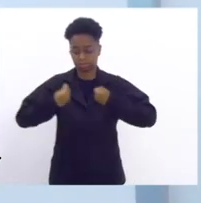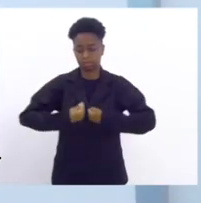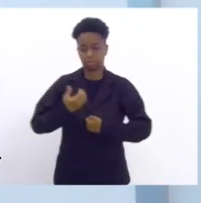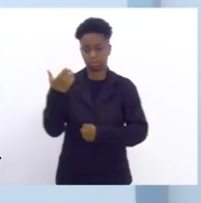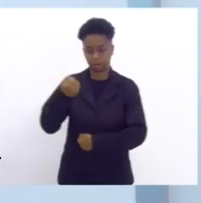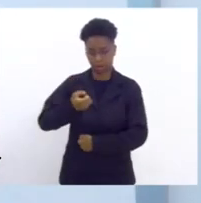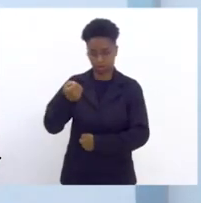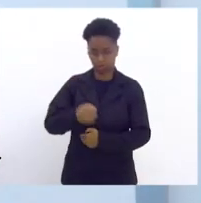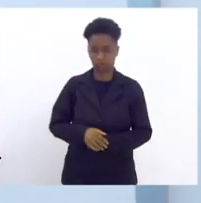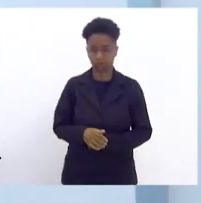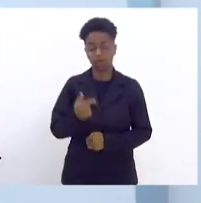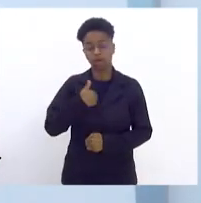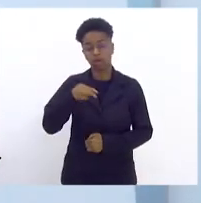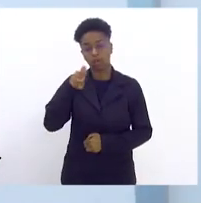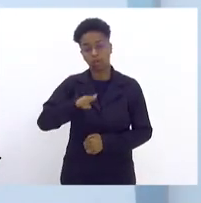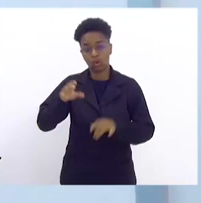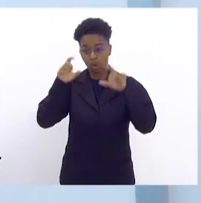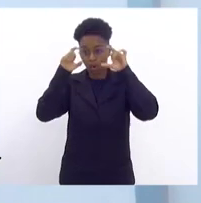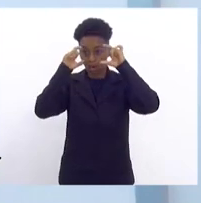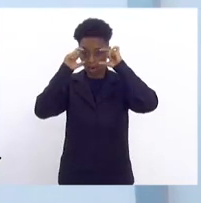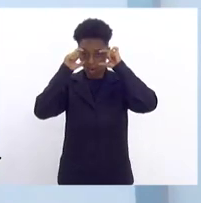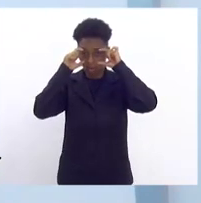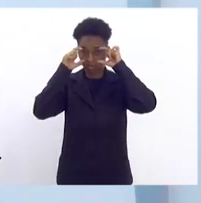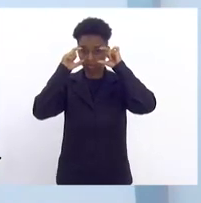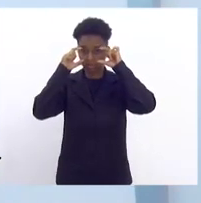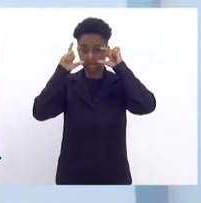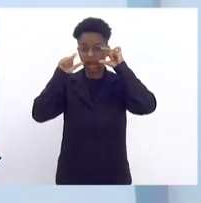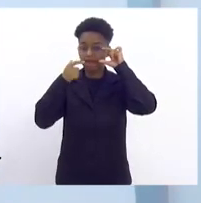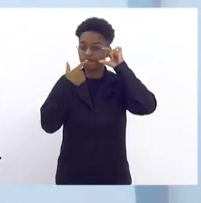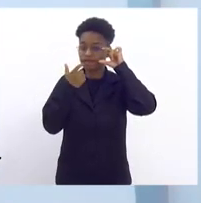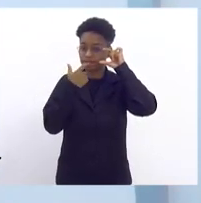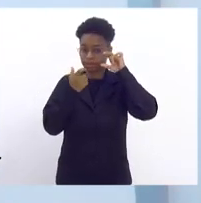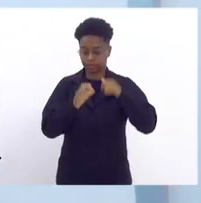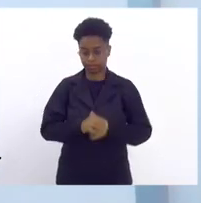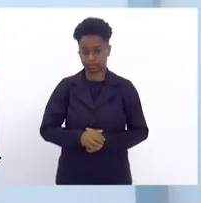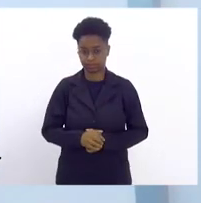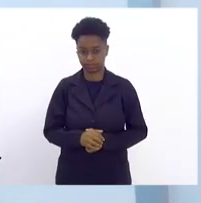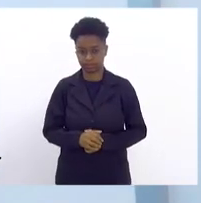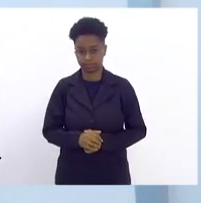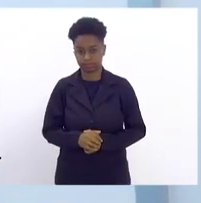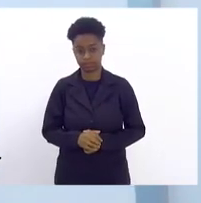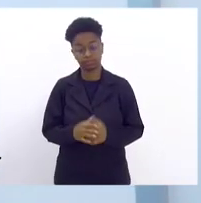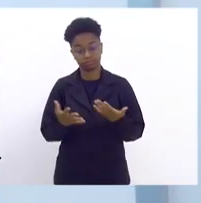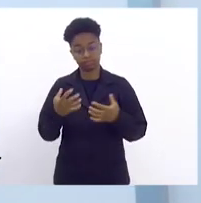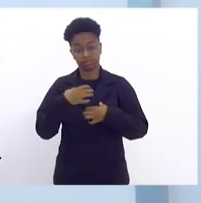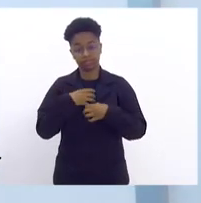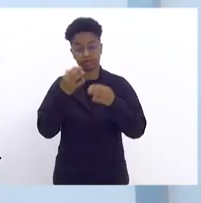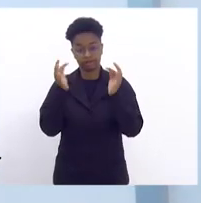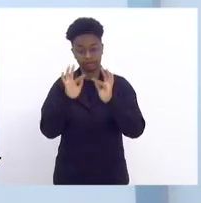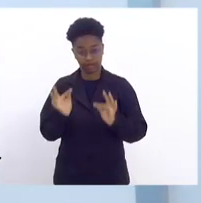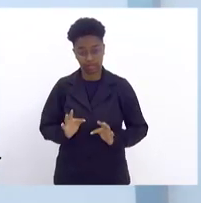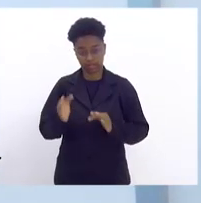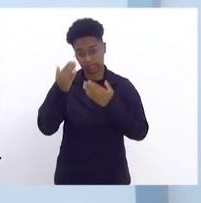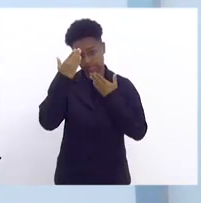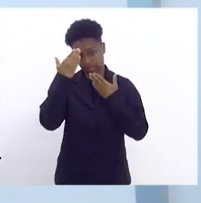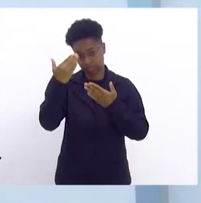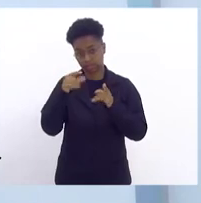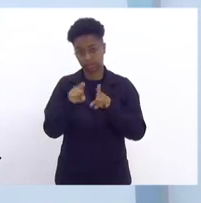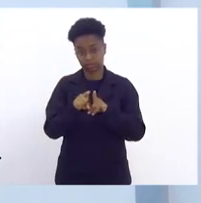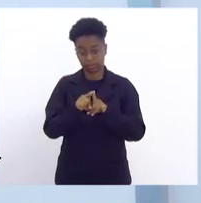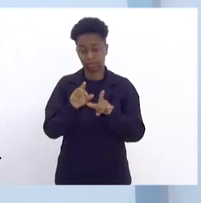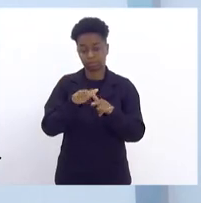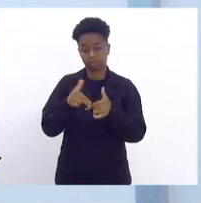estou de óculos armação dele é vermelha e estou muito feliz muito grata por estar